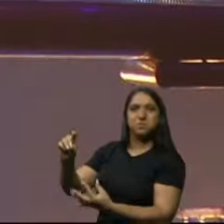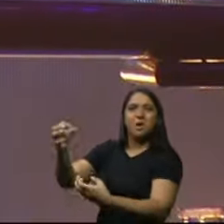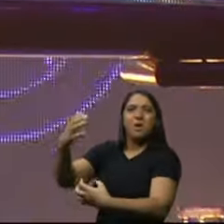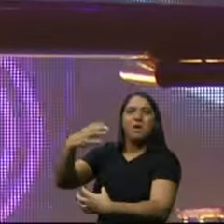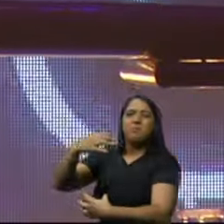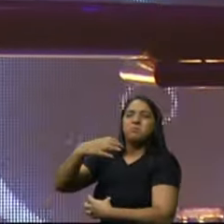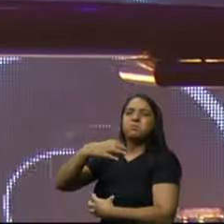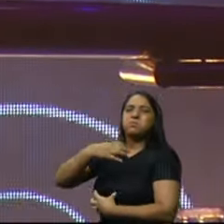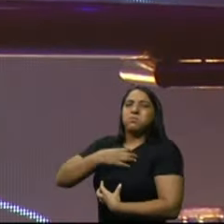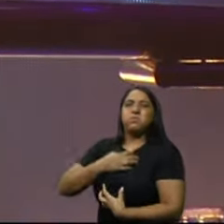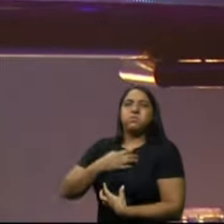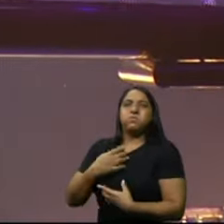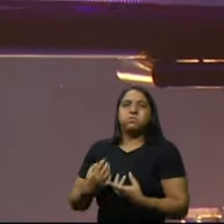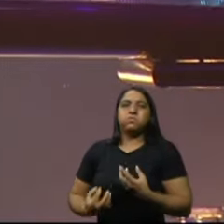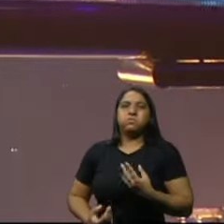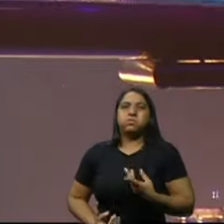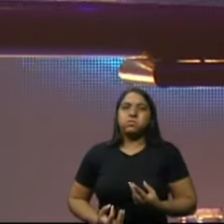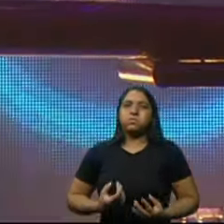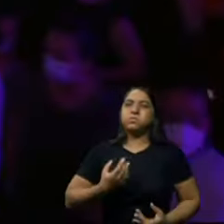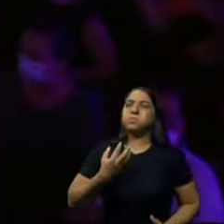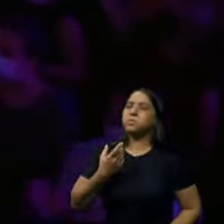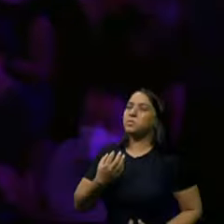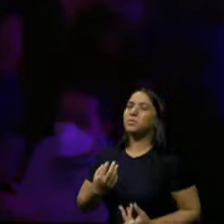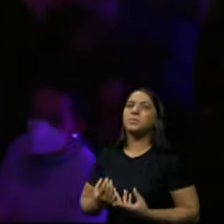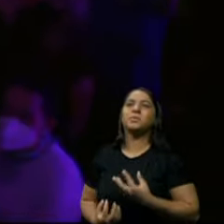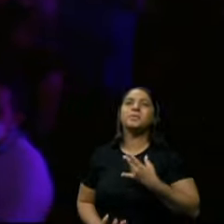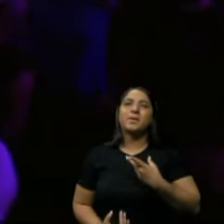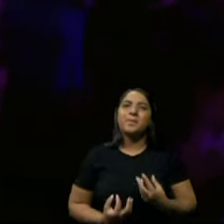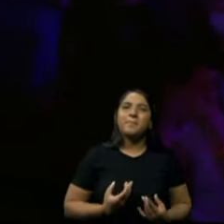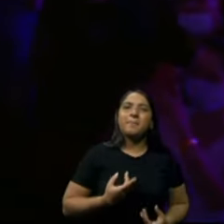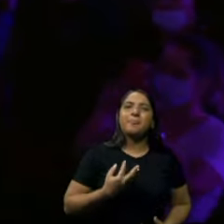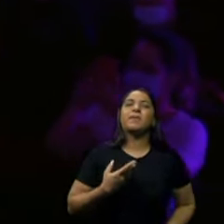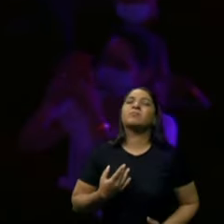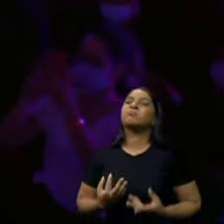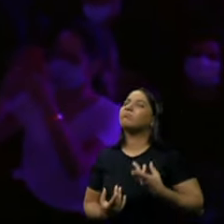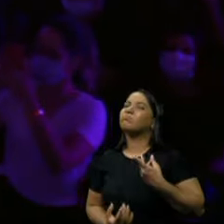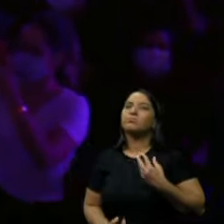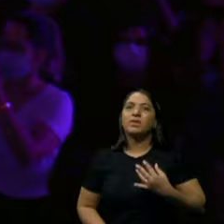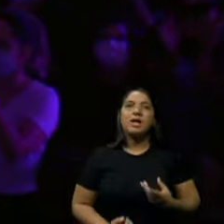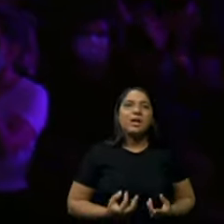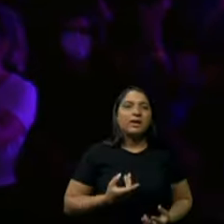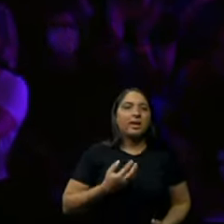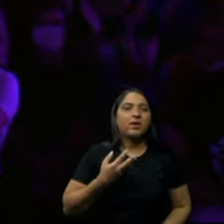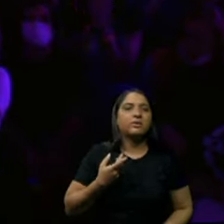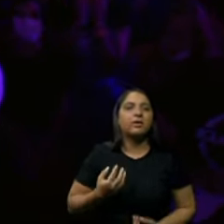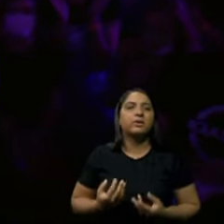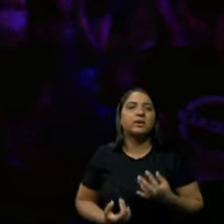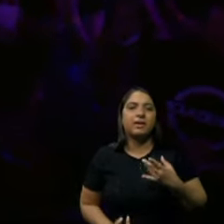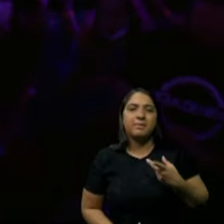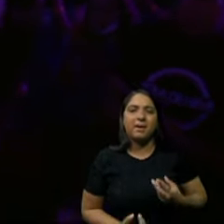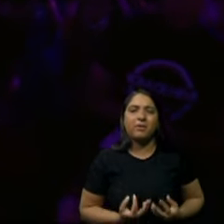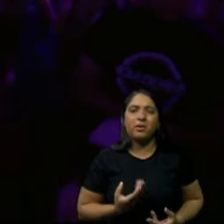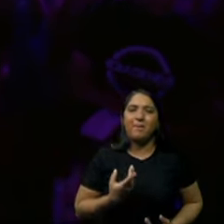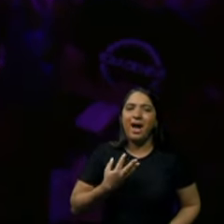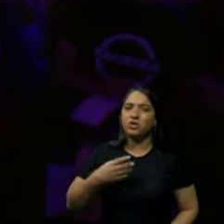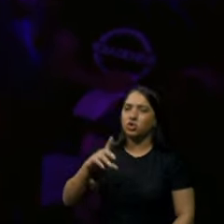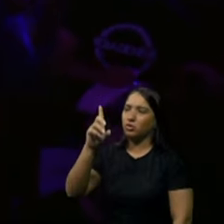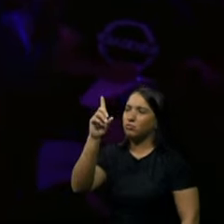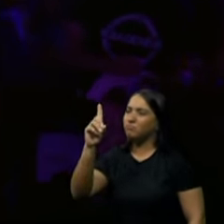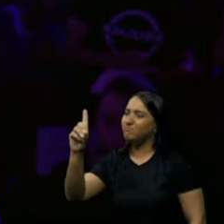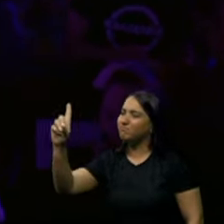esse 6 e se deram mal o